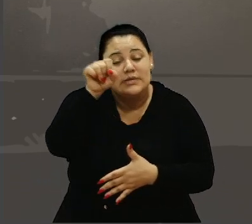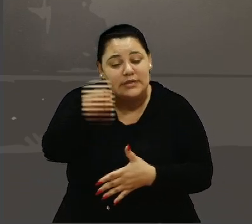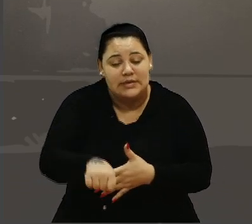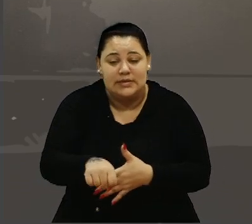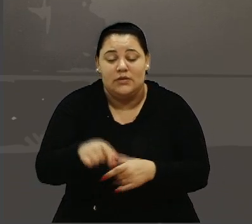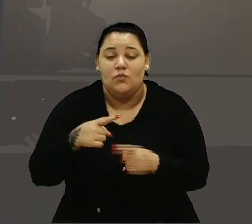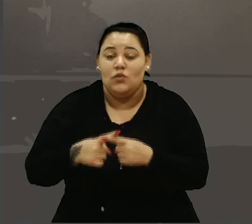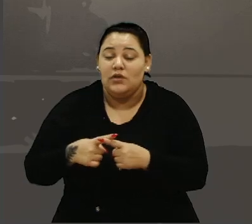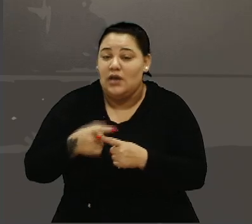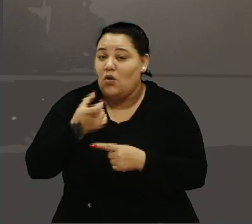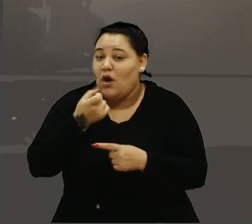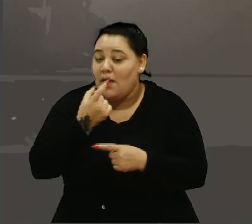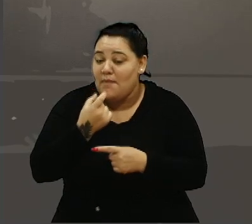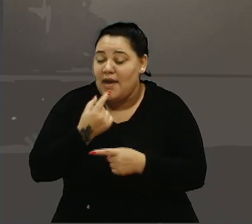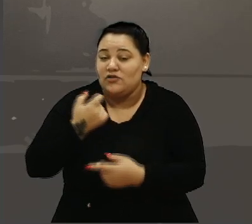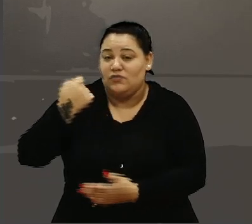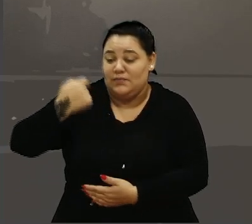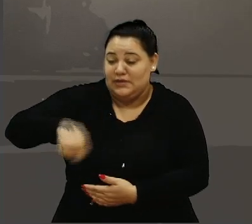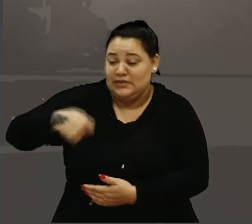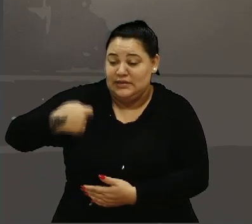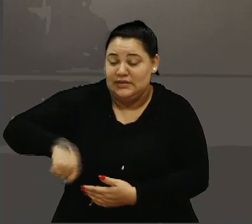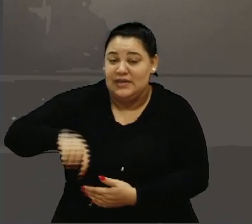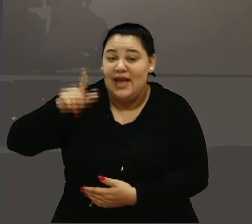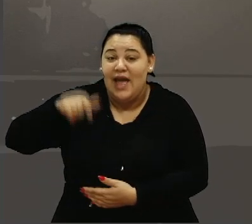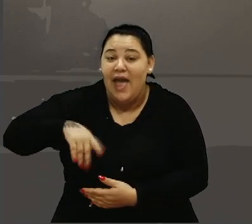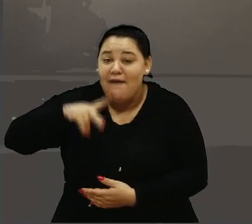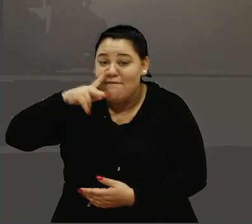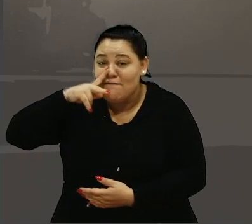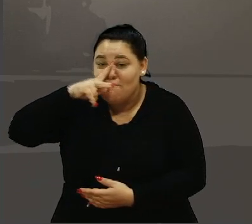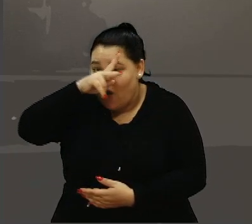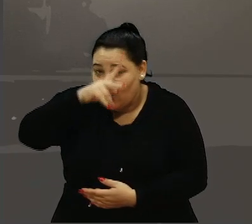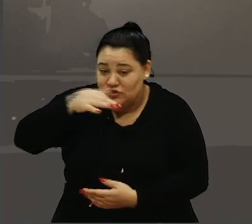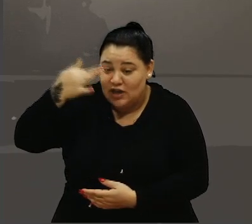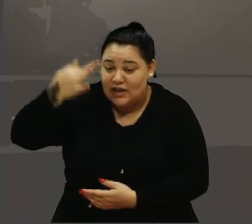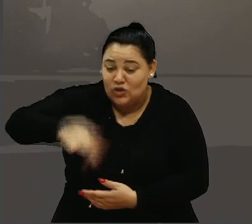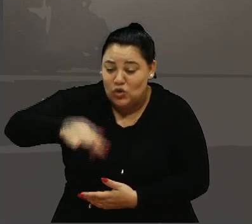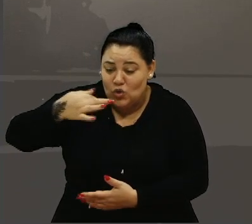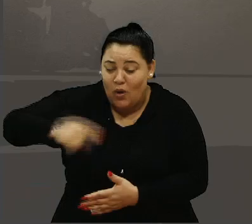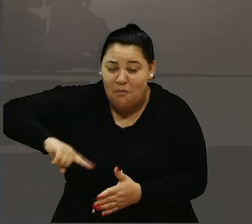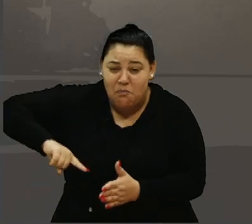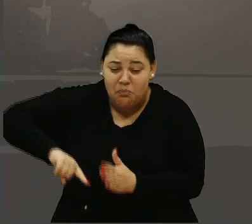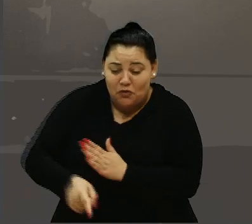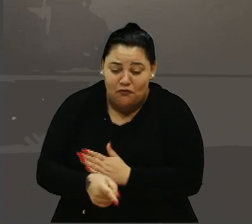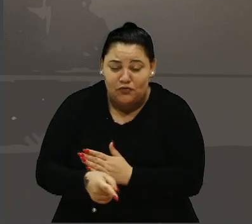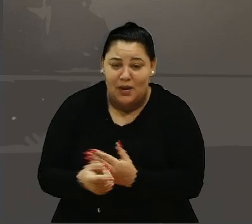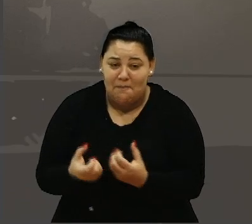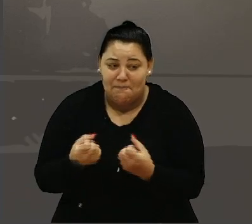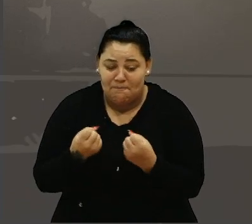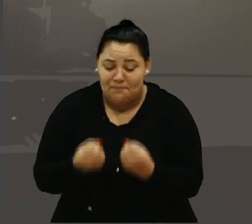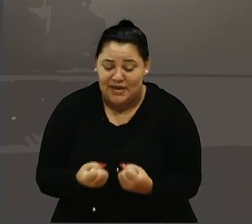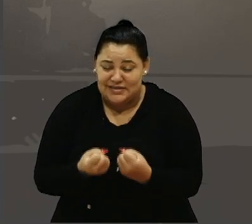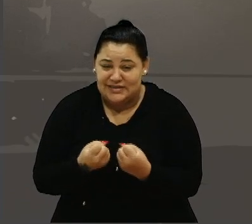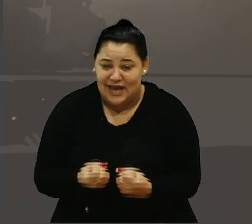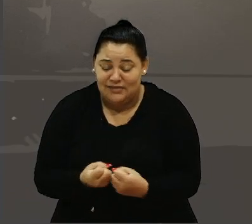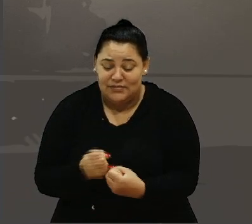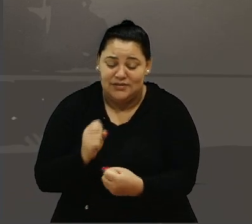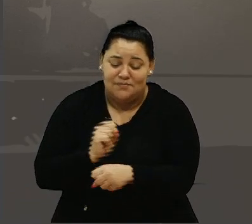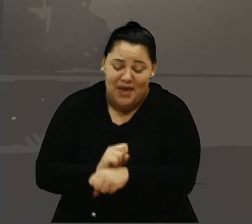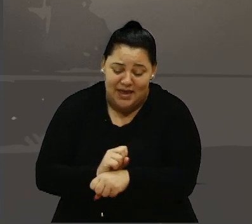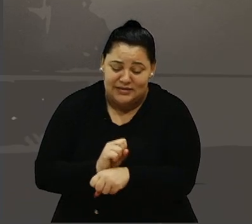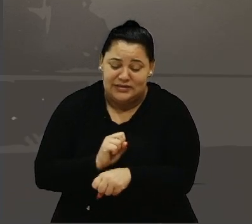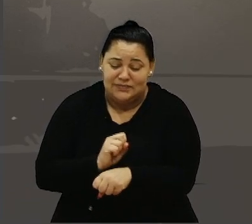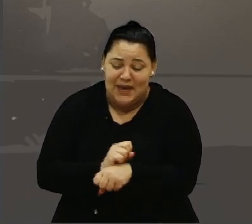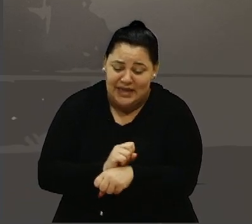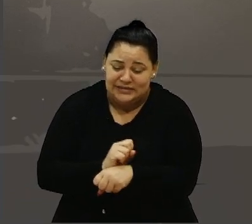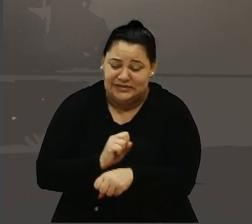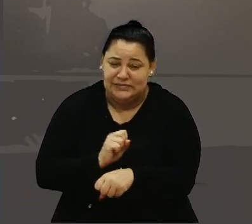o medicamento que elas têm que tomar é tão forte, pela dor tão intensa, passa e quanto mais se espera, mais se pega frio, mais